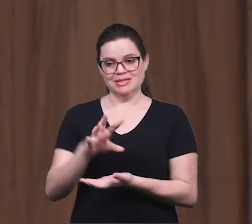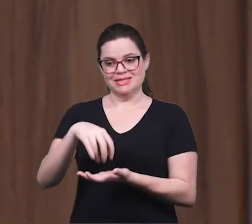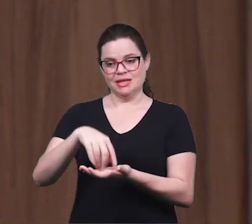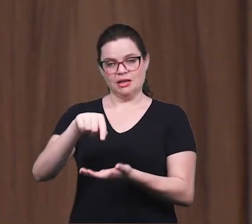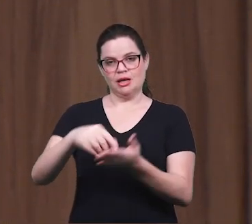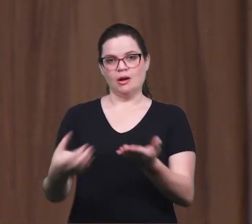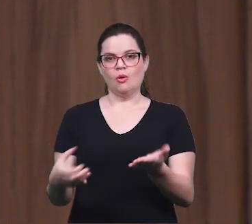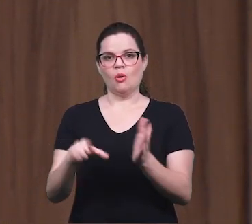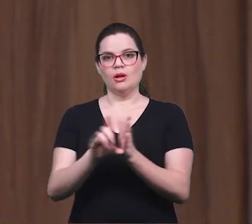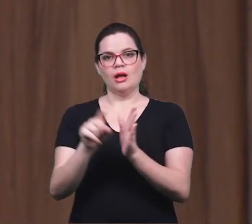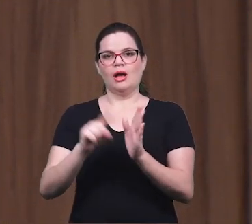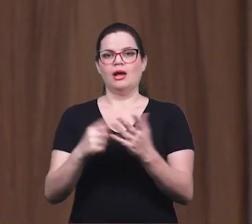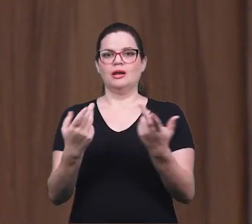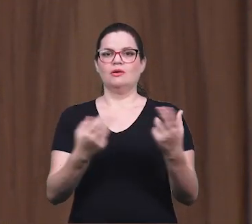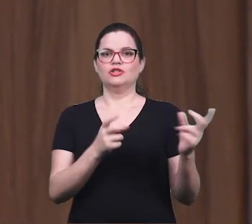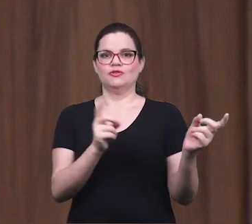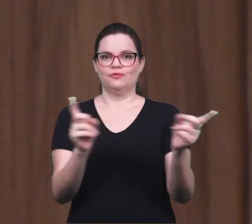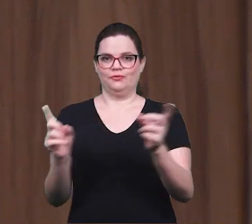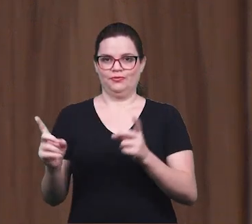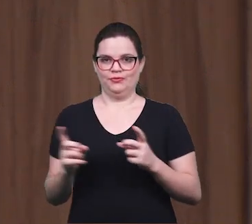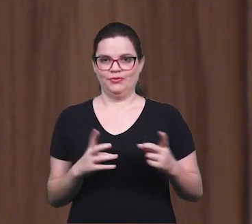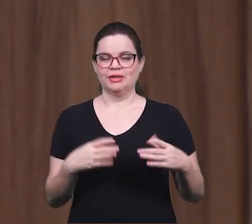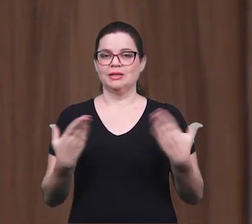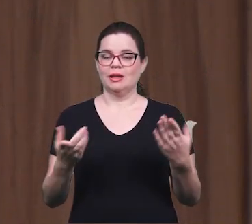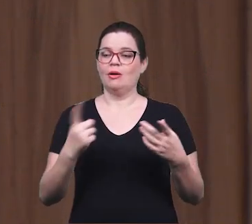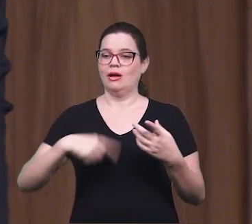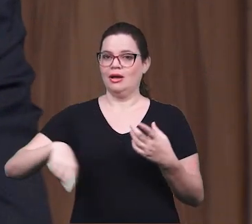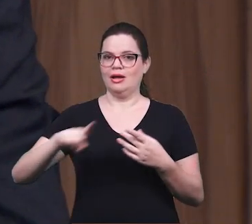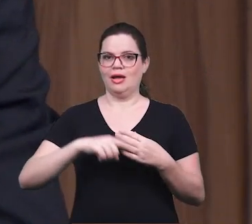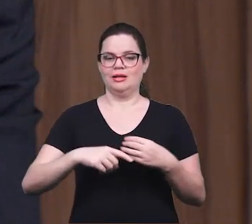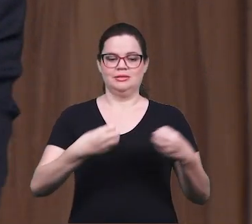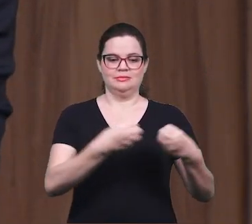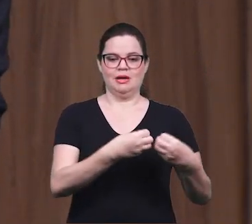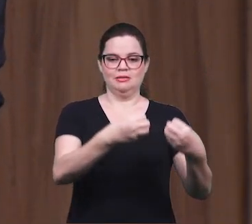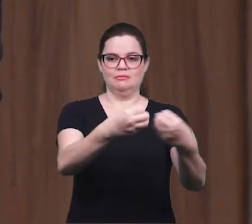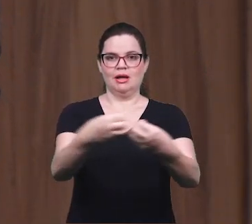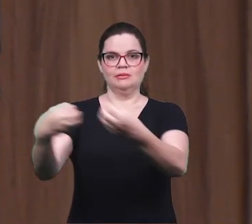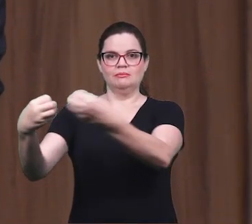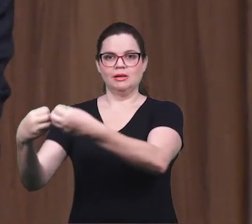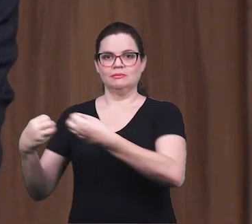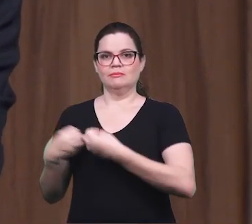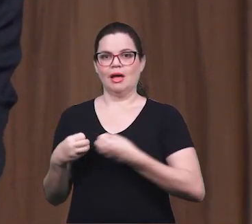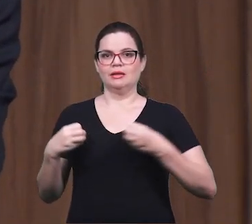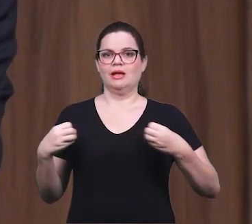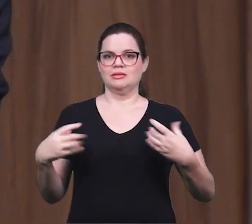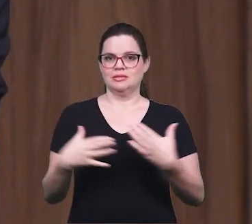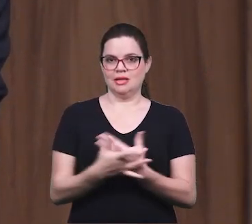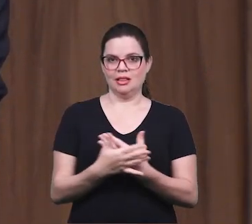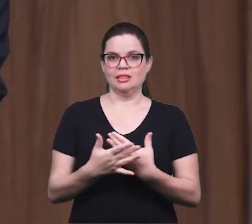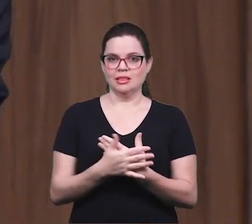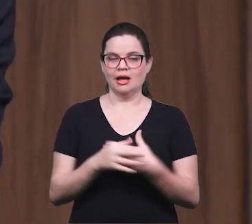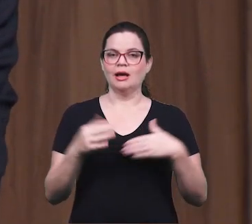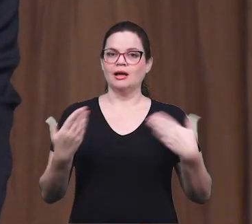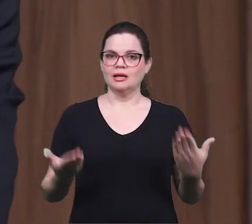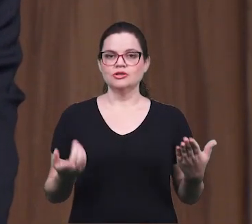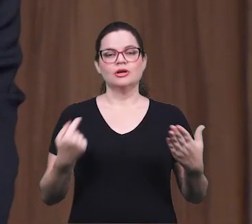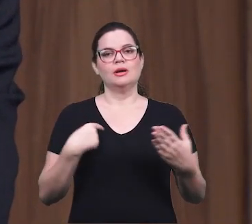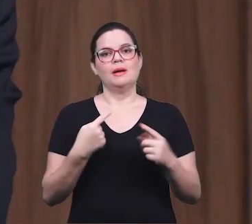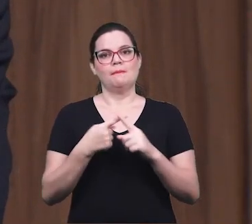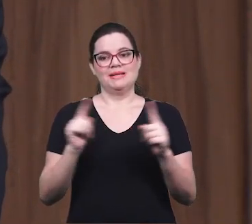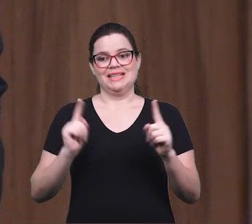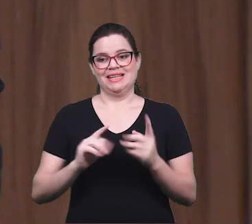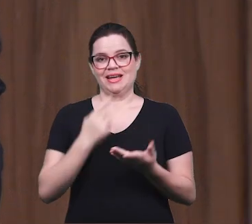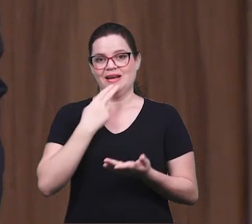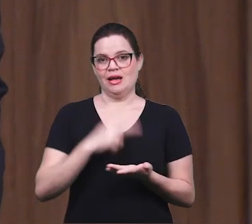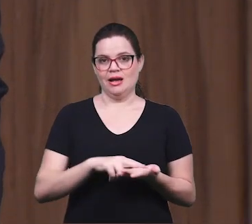integradas. A propósito, por isso Paulo vai falar, a carta vai para Colossos, mas ela deve ser lida